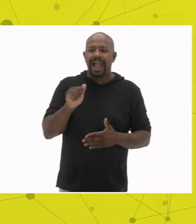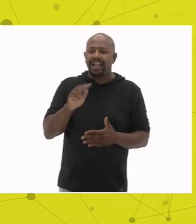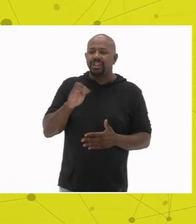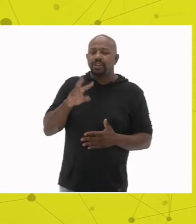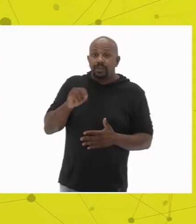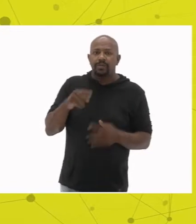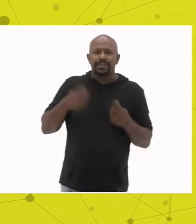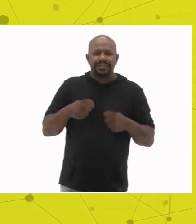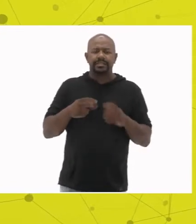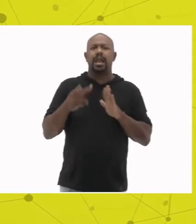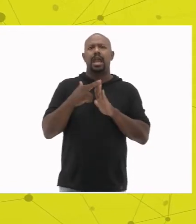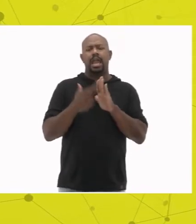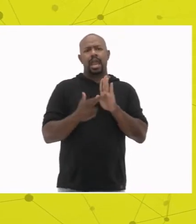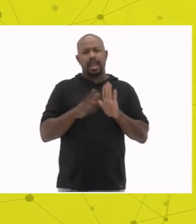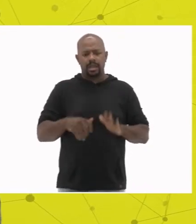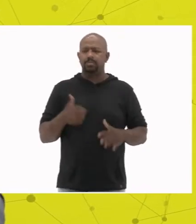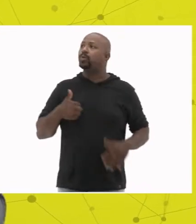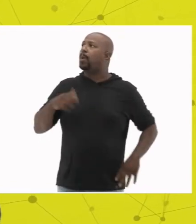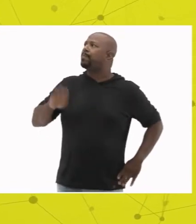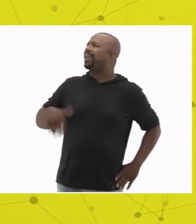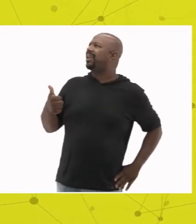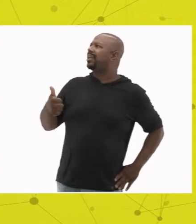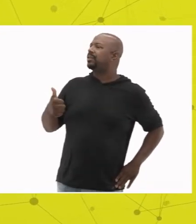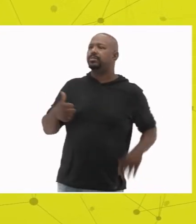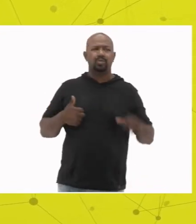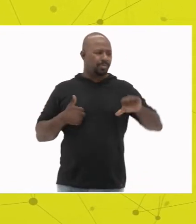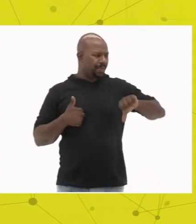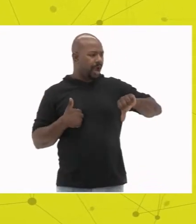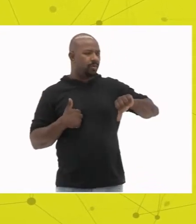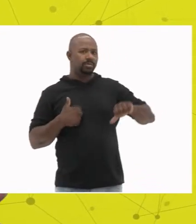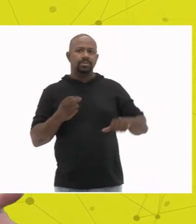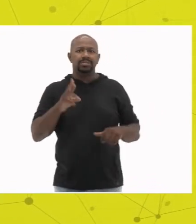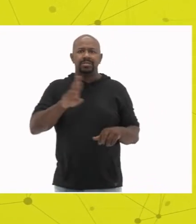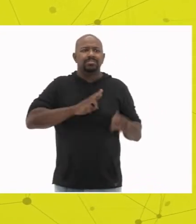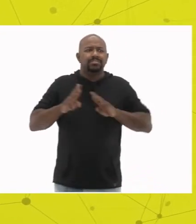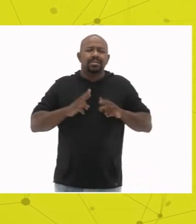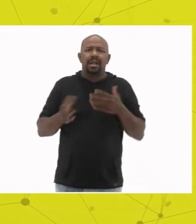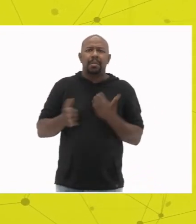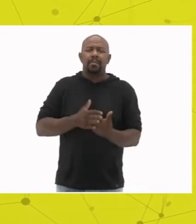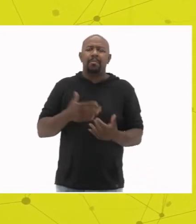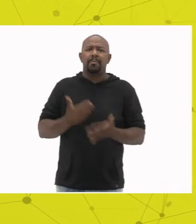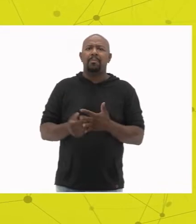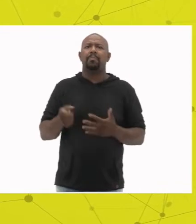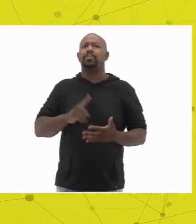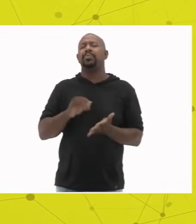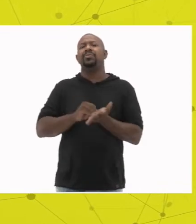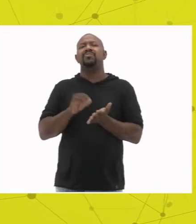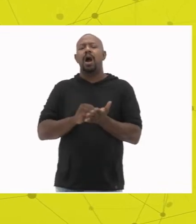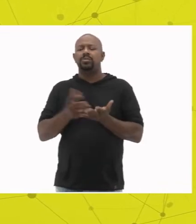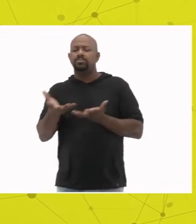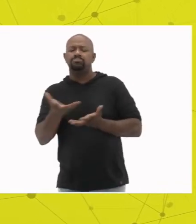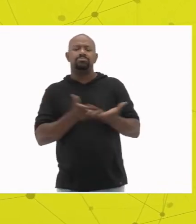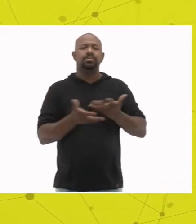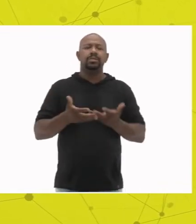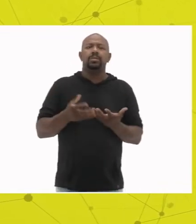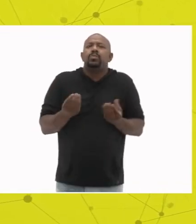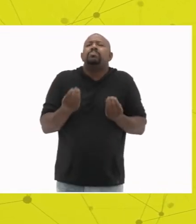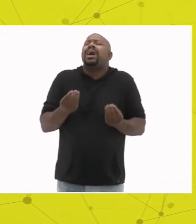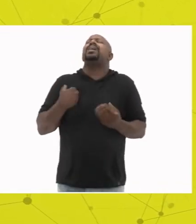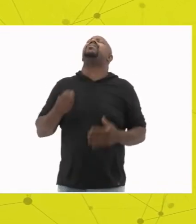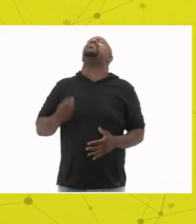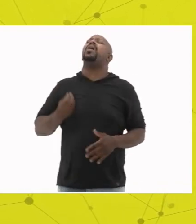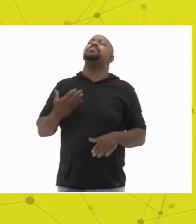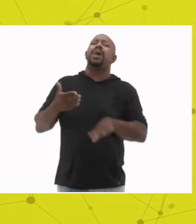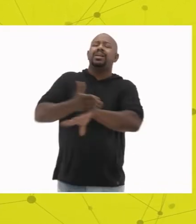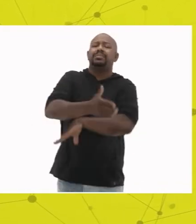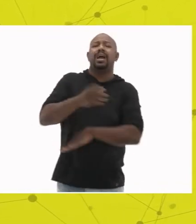de réguas de comparação. Estou indo bem? Estou indo mal? Se a resposta não faz diferença por falta de interlocução, qual a diferença